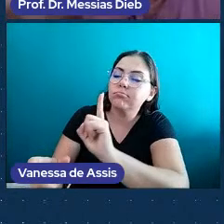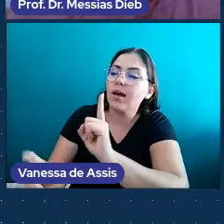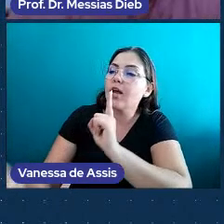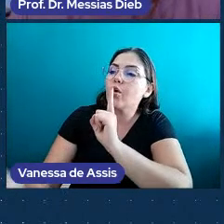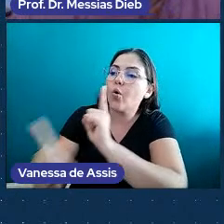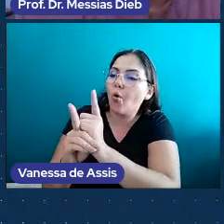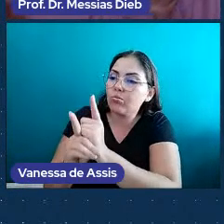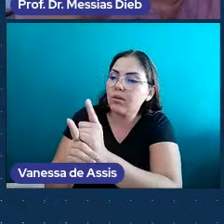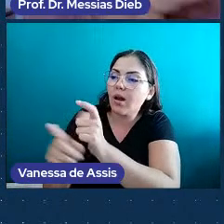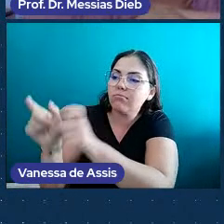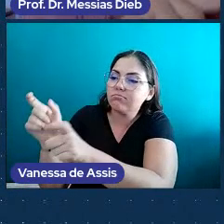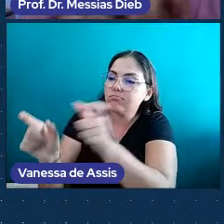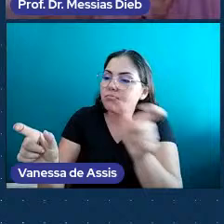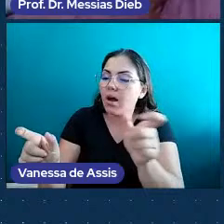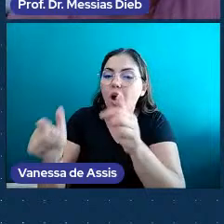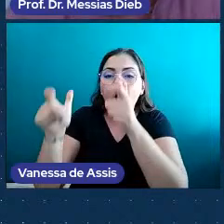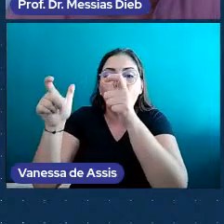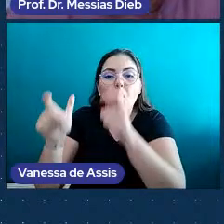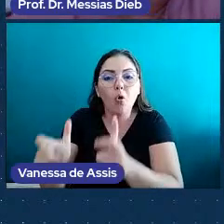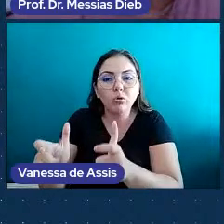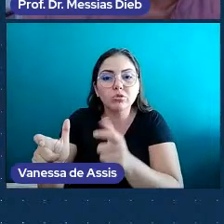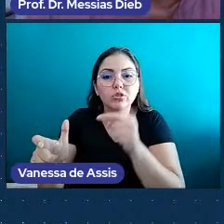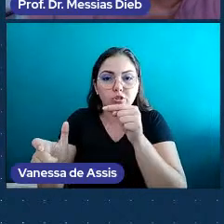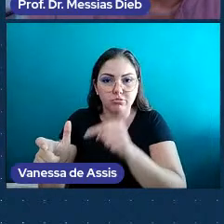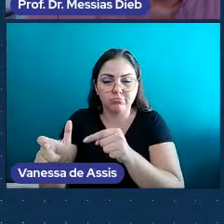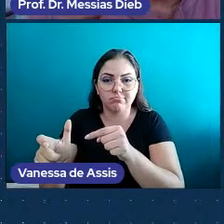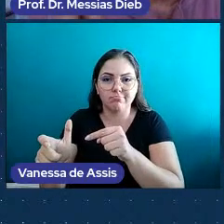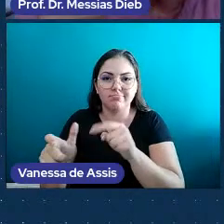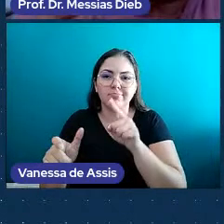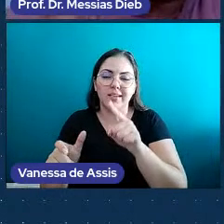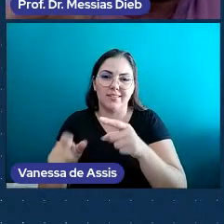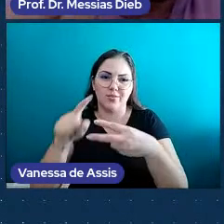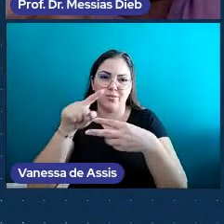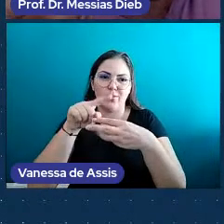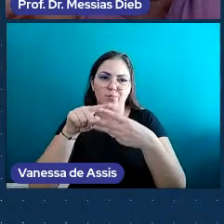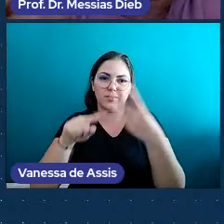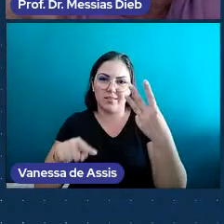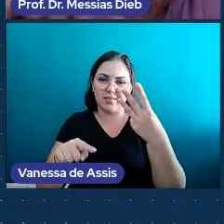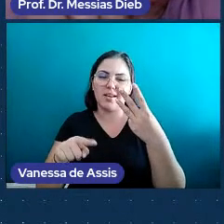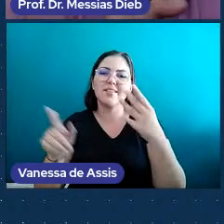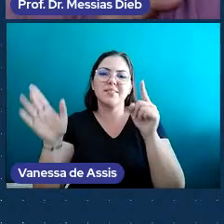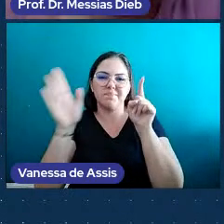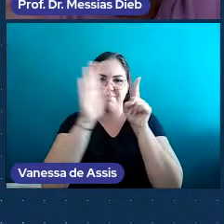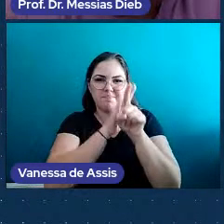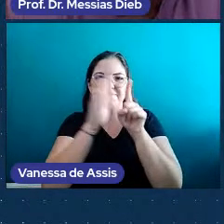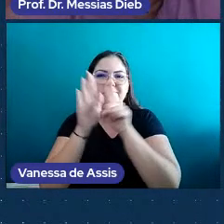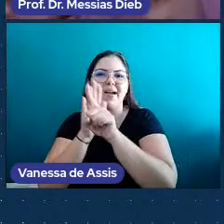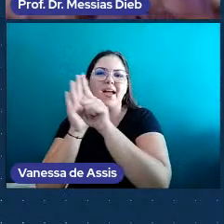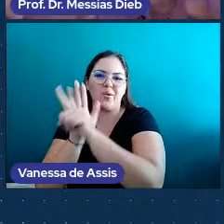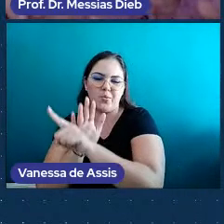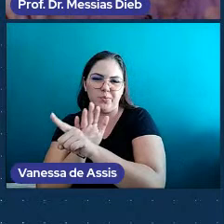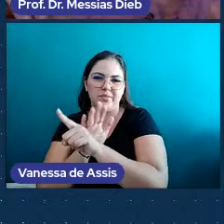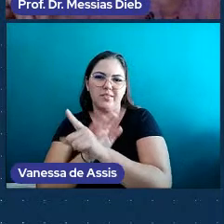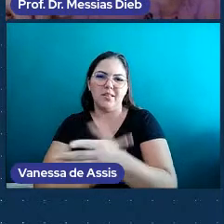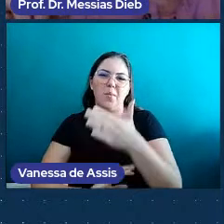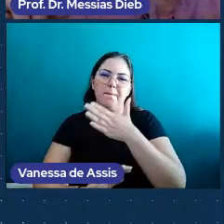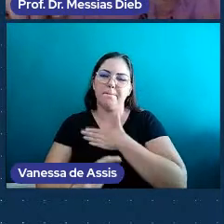eu levar em consideração essas três perguntas, muito possivelmente a minha redação vai